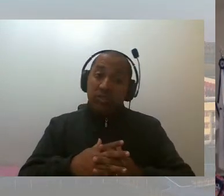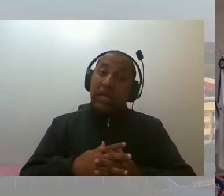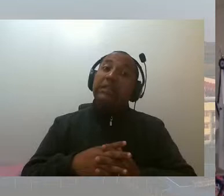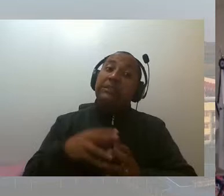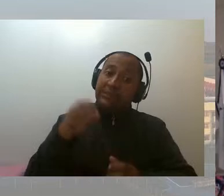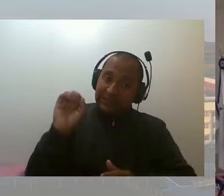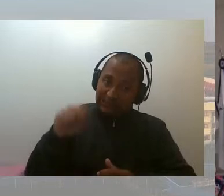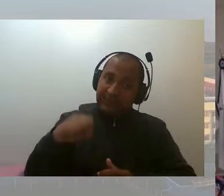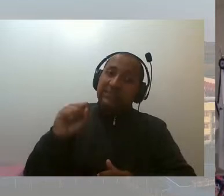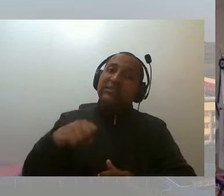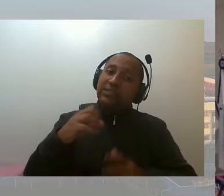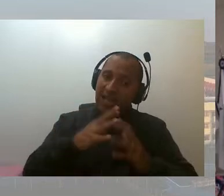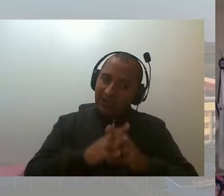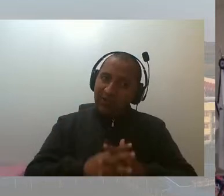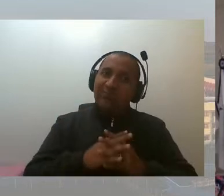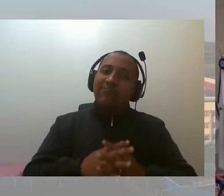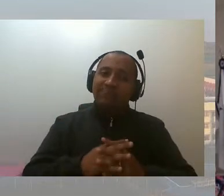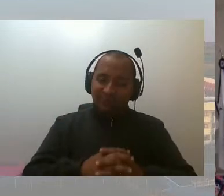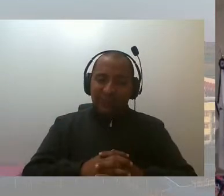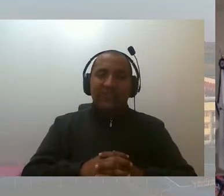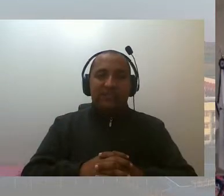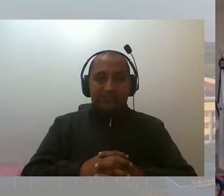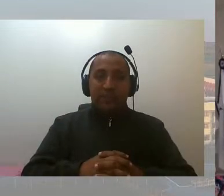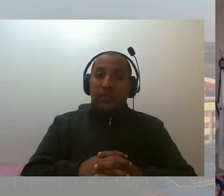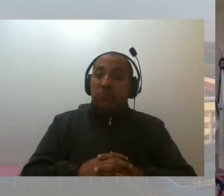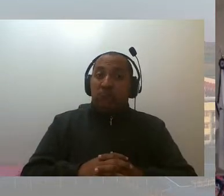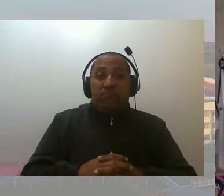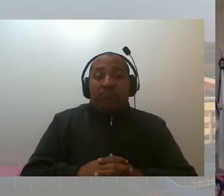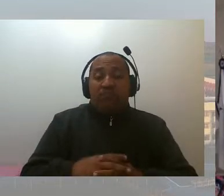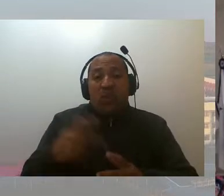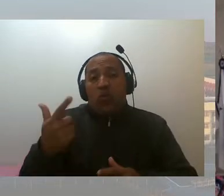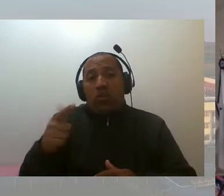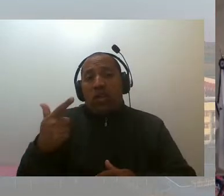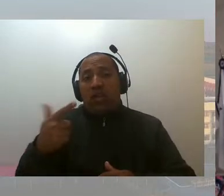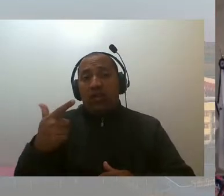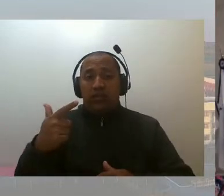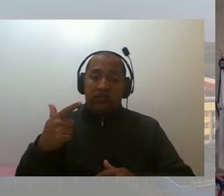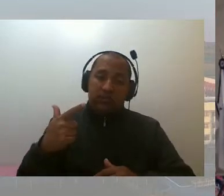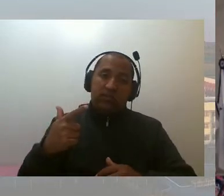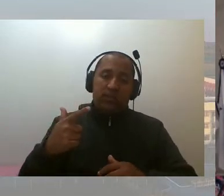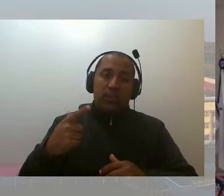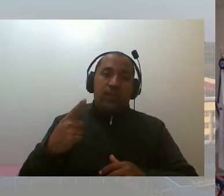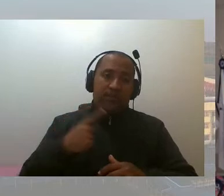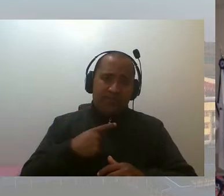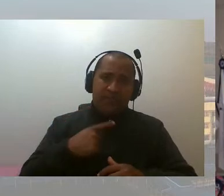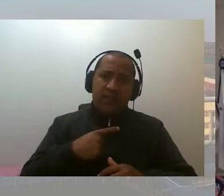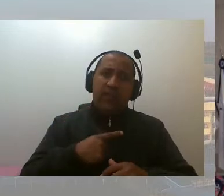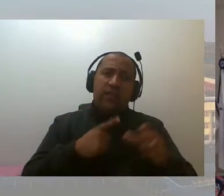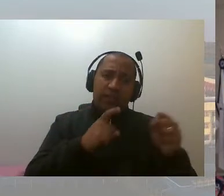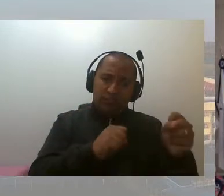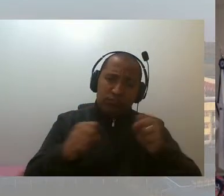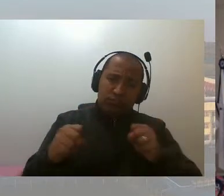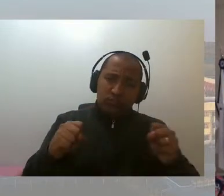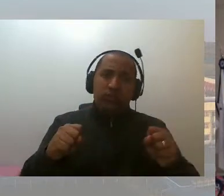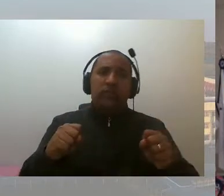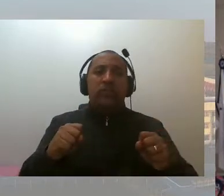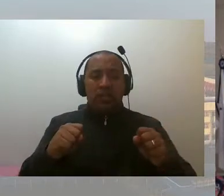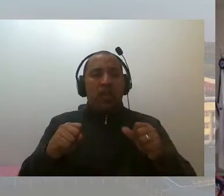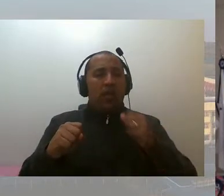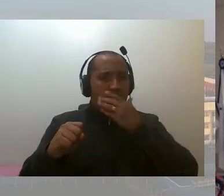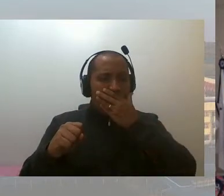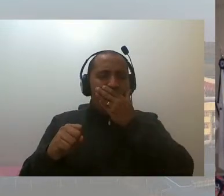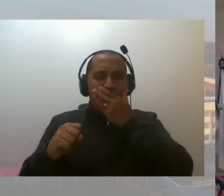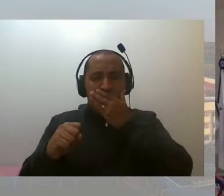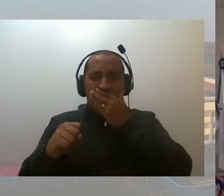é, né? Porque a gente não tem uma grande mobilização em nenhuma das categorias,